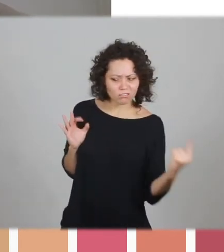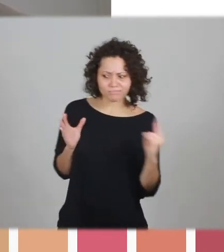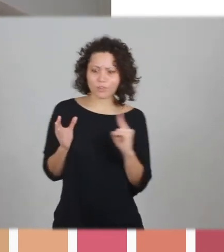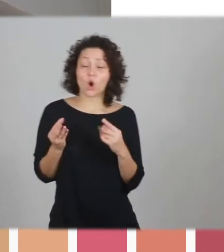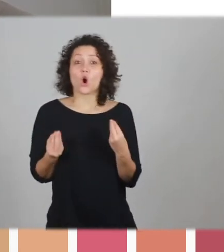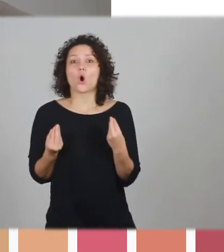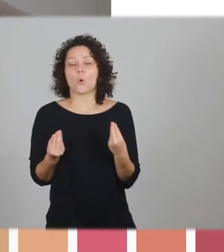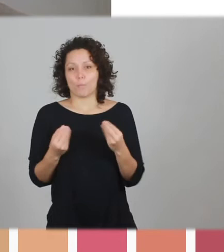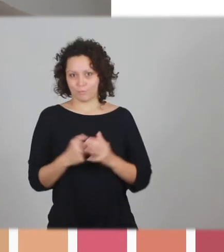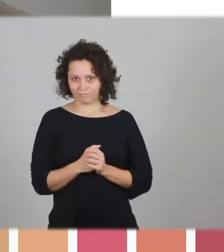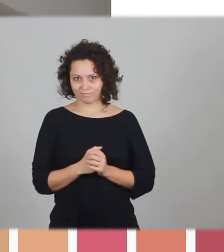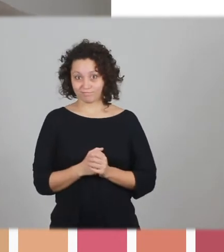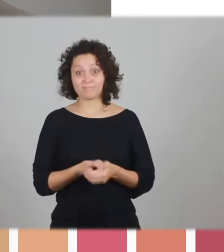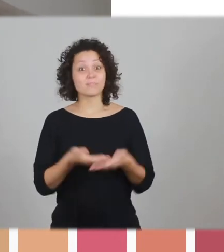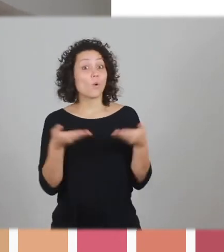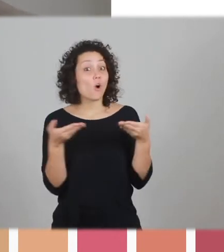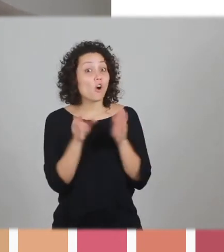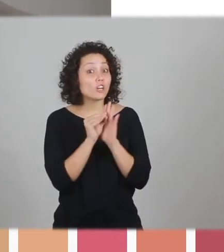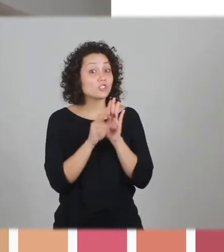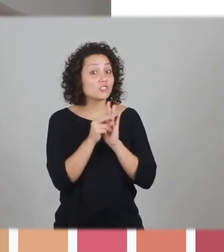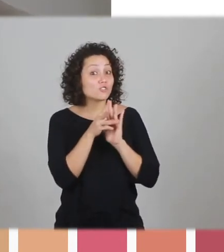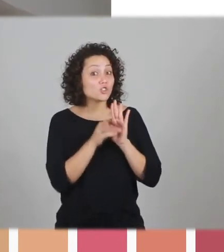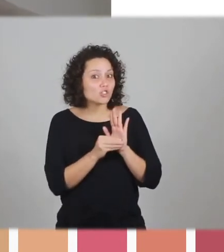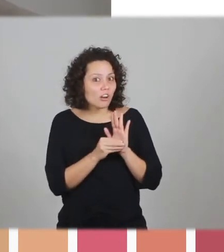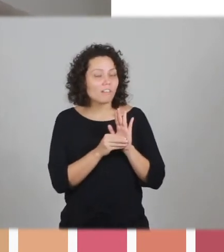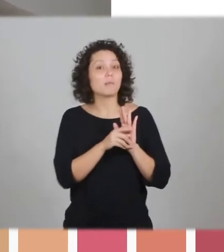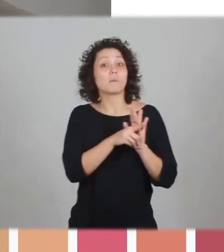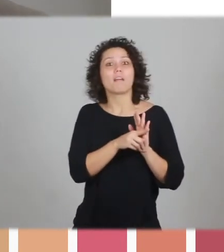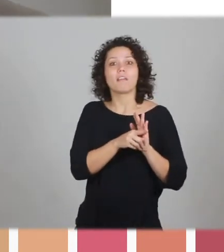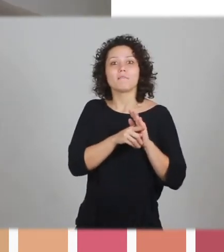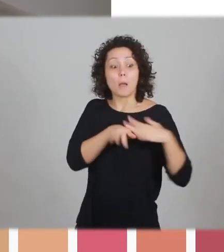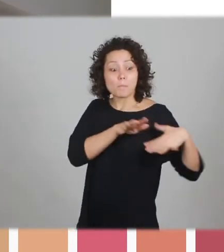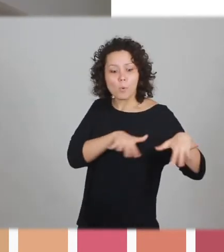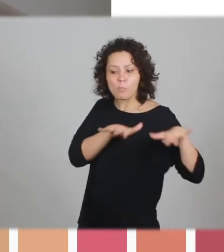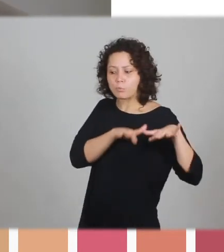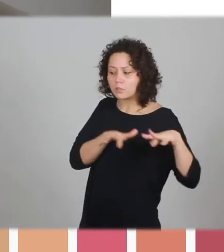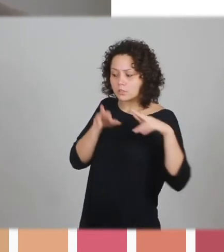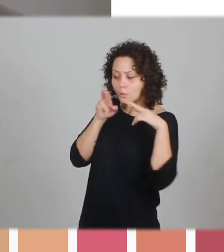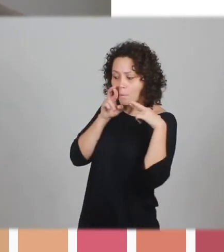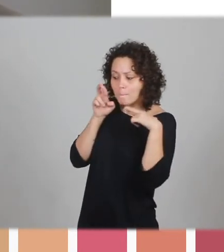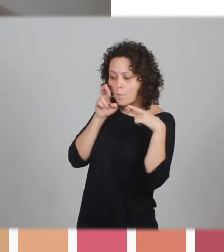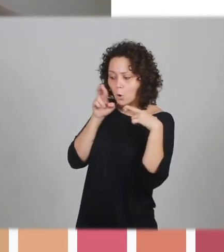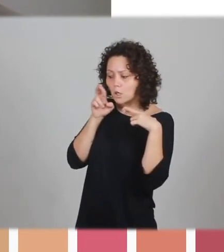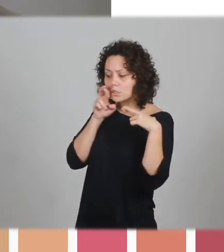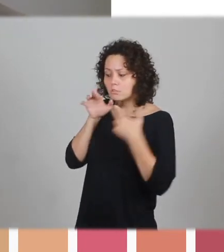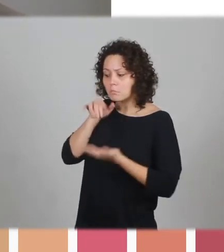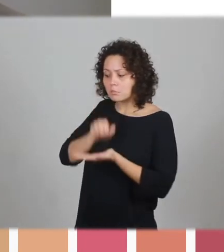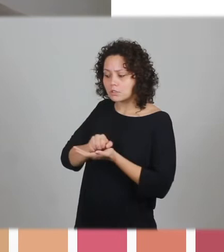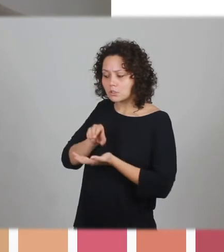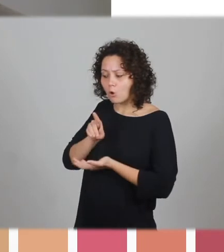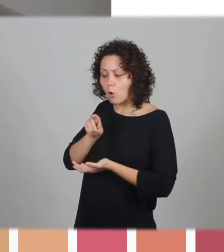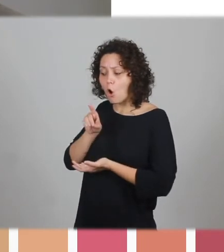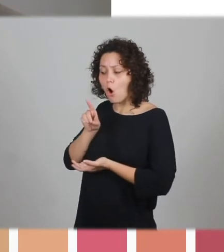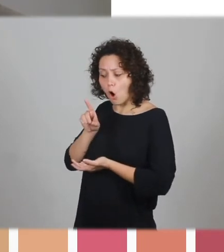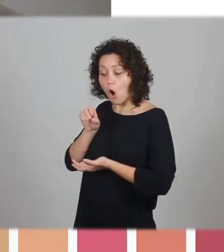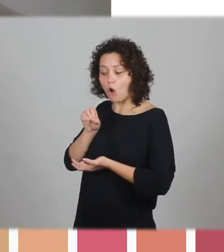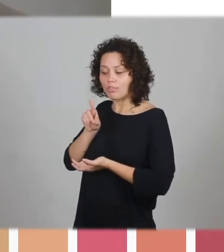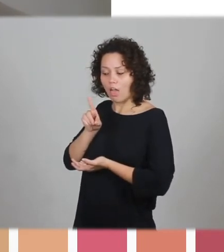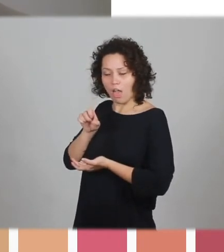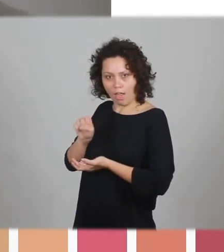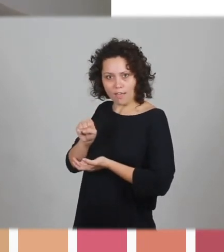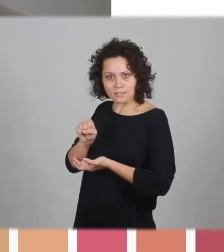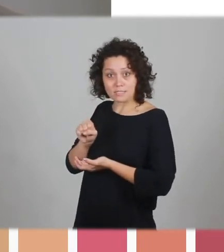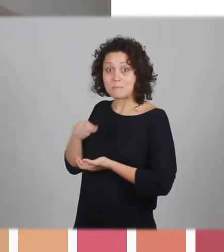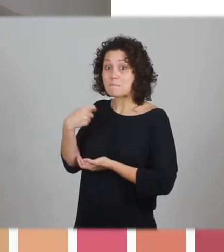2030 para um monitoramento efetivo dos ODS, é que a gente consiga garantir a participação da sociedade civil